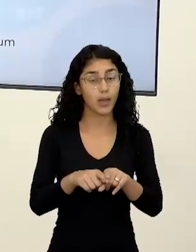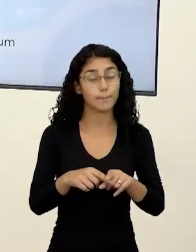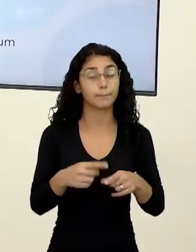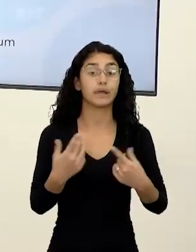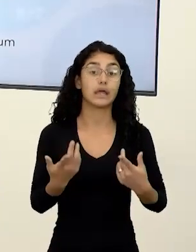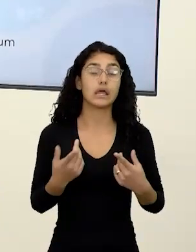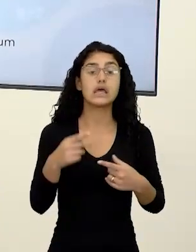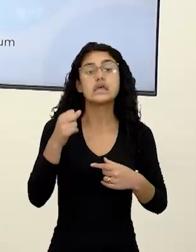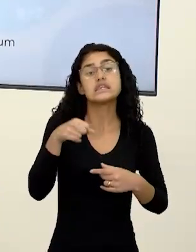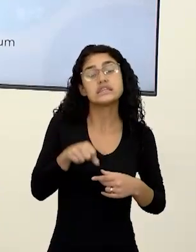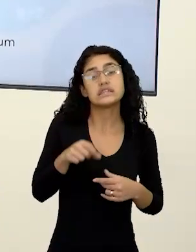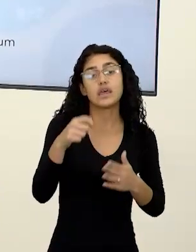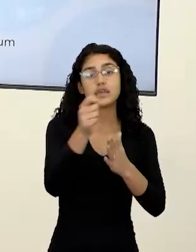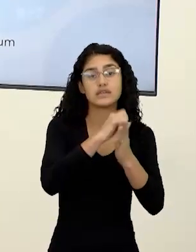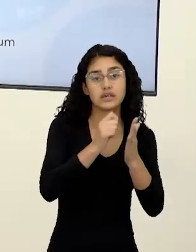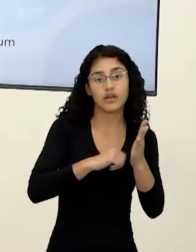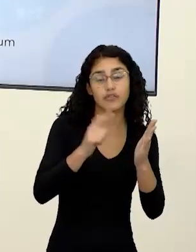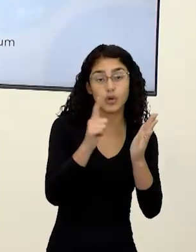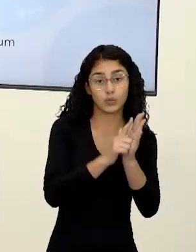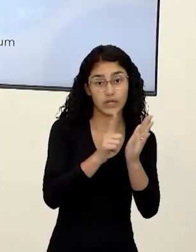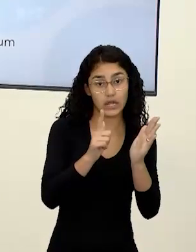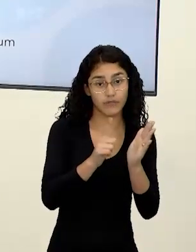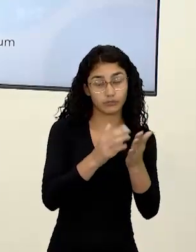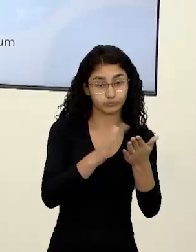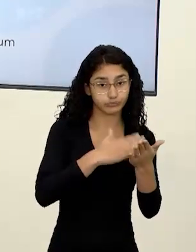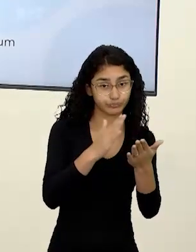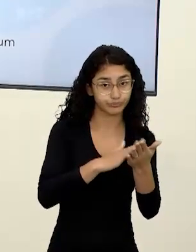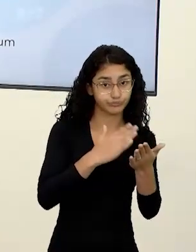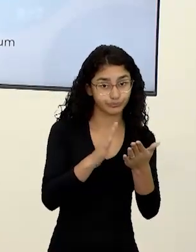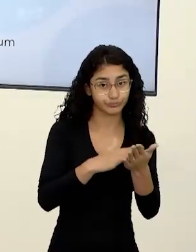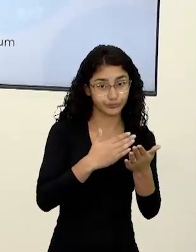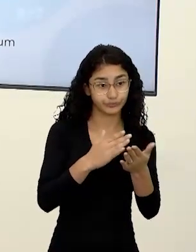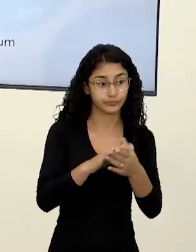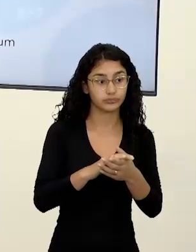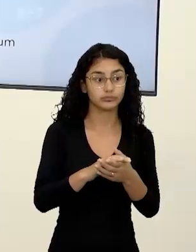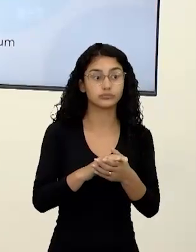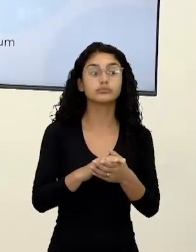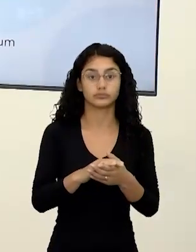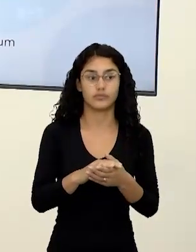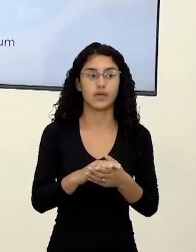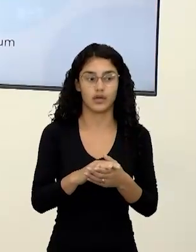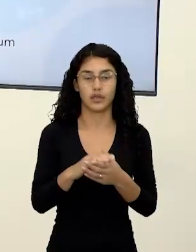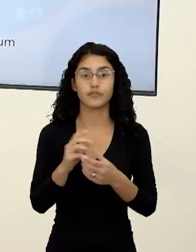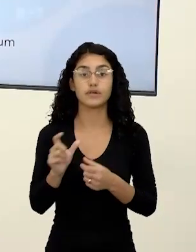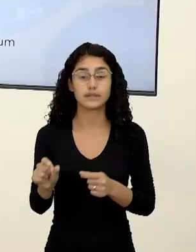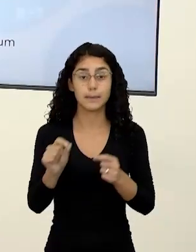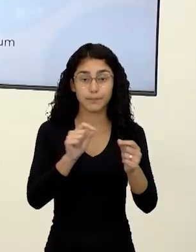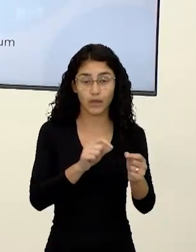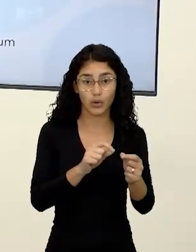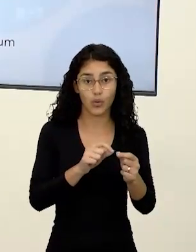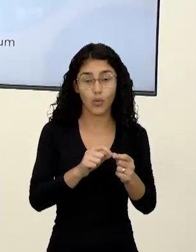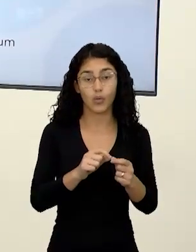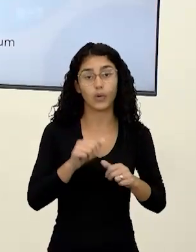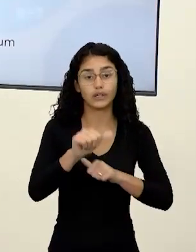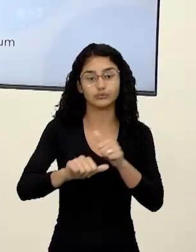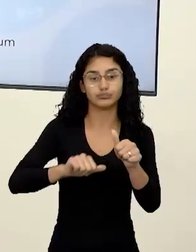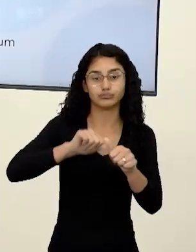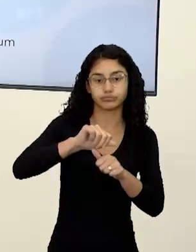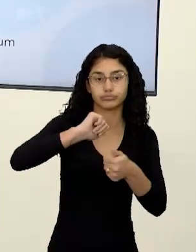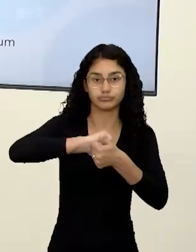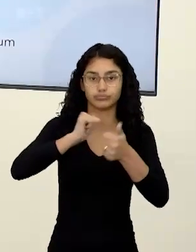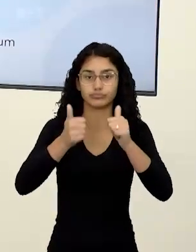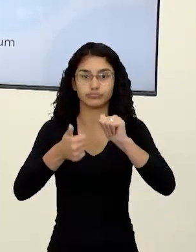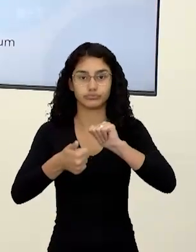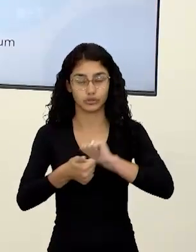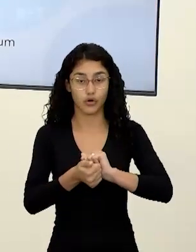um livro que você plagiou, você pegou Ctrl+C, Ctrl+V de alguém, jogou lá no seu livro, não deu crédito e fez a Kátia